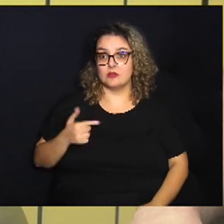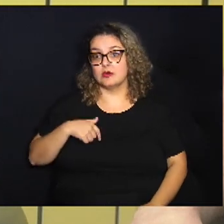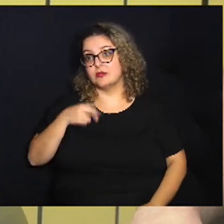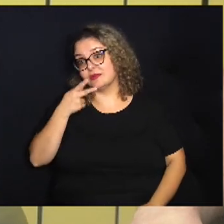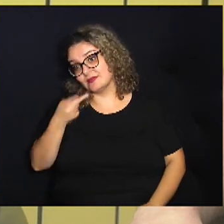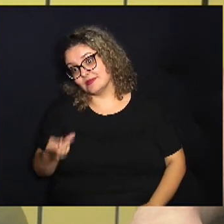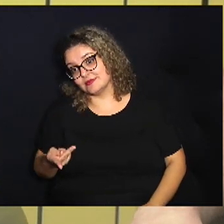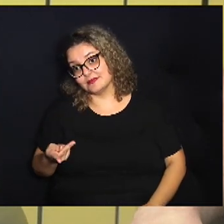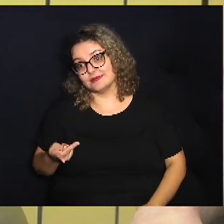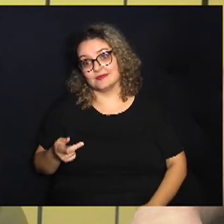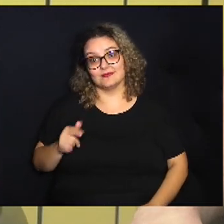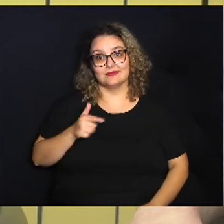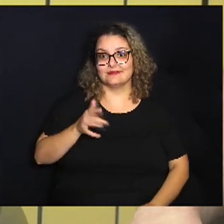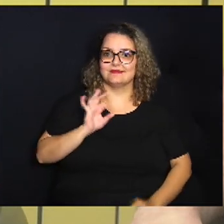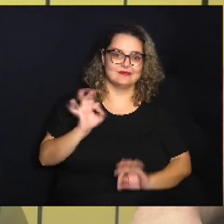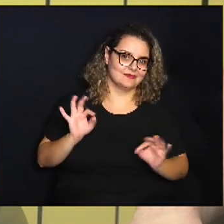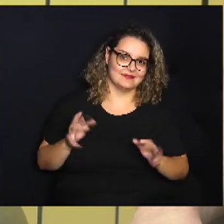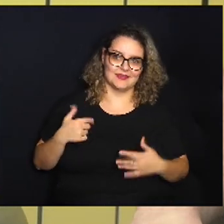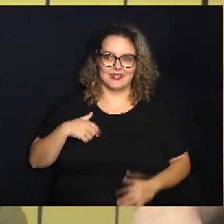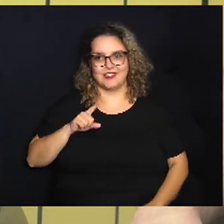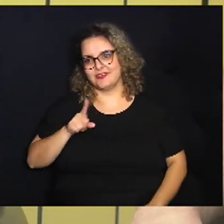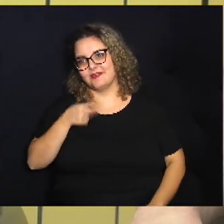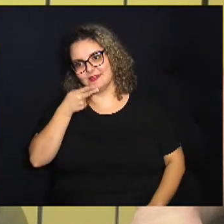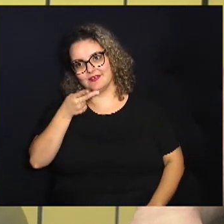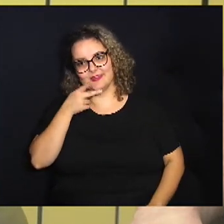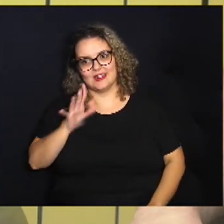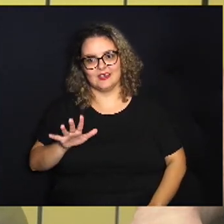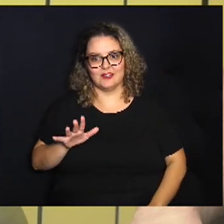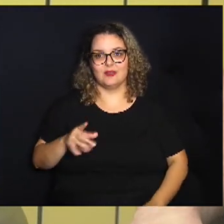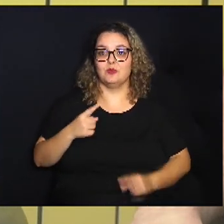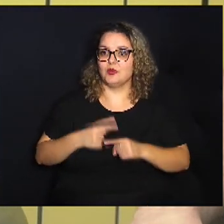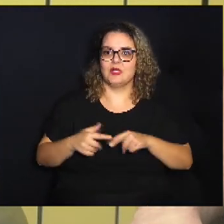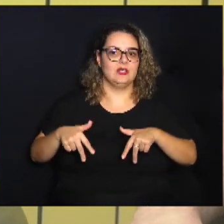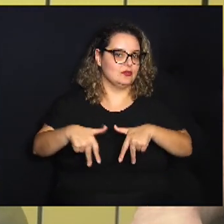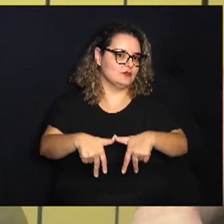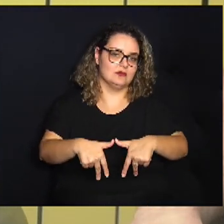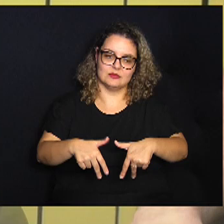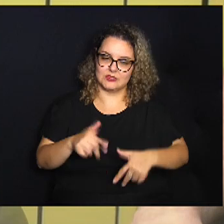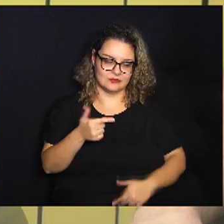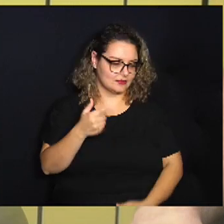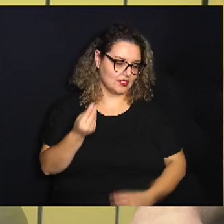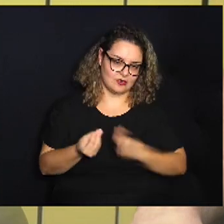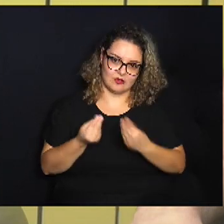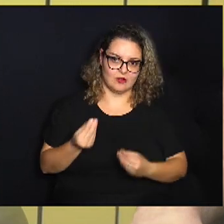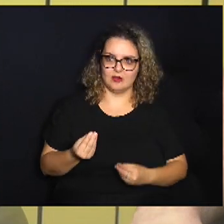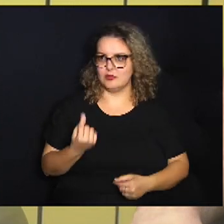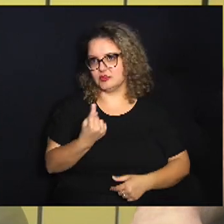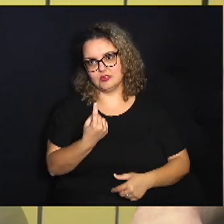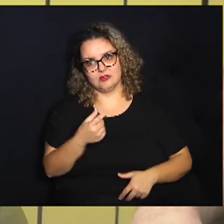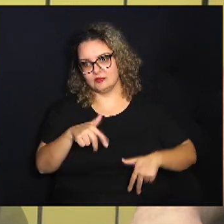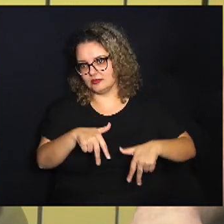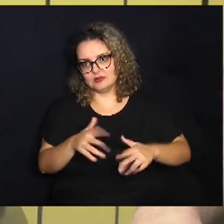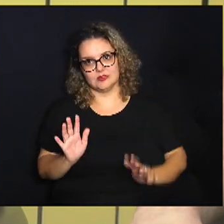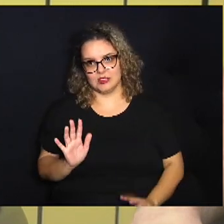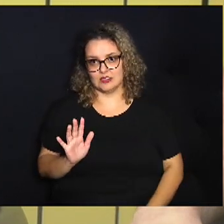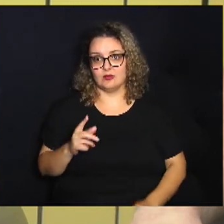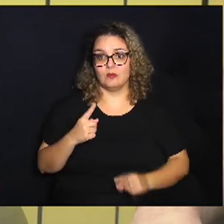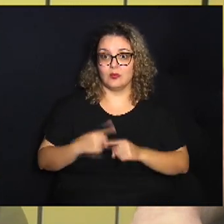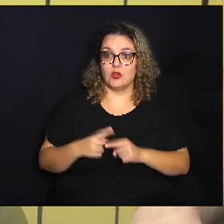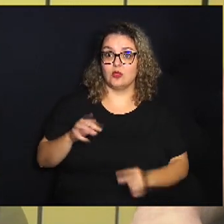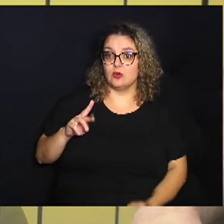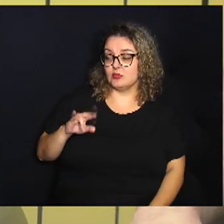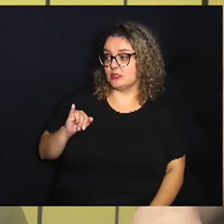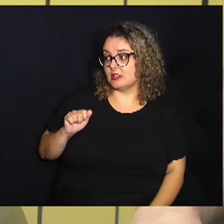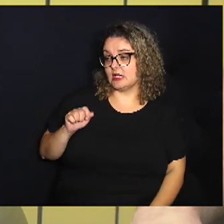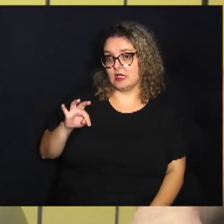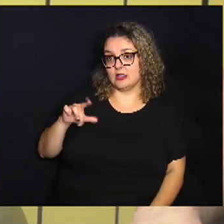não adiantava muito, eu falei, não vou ficar insistindo nisso, porque é dupla, não adianta, não tem como, né? Porque o triatlo muda,